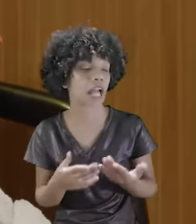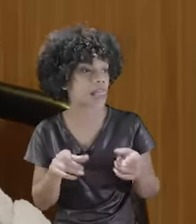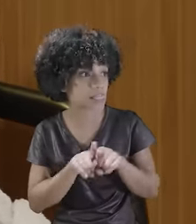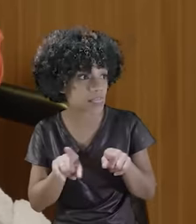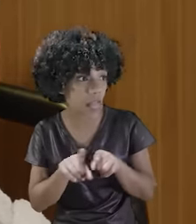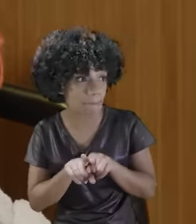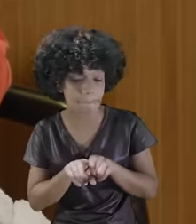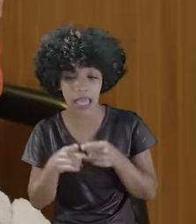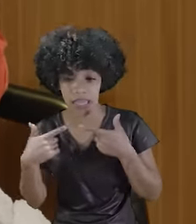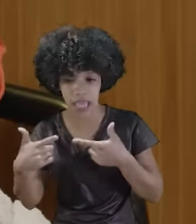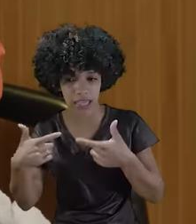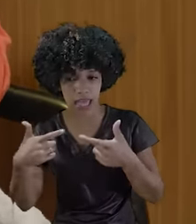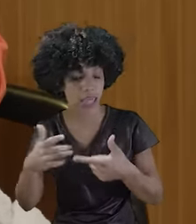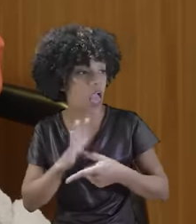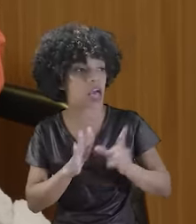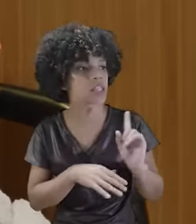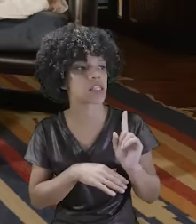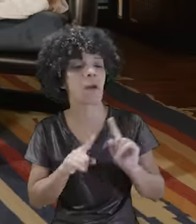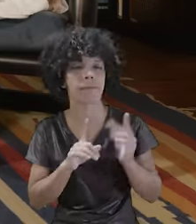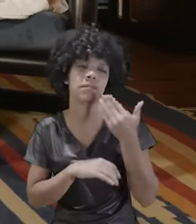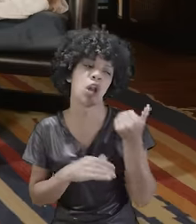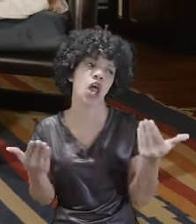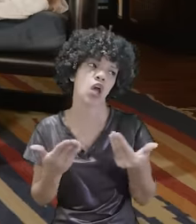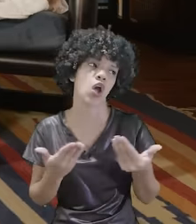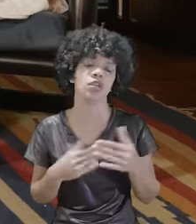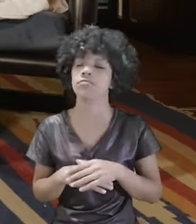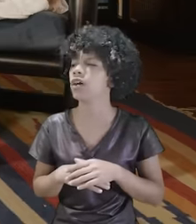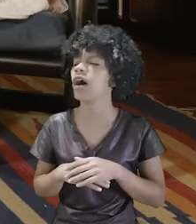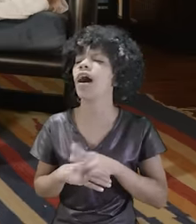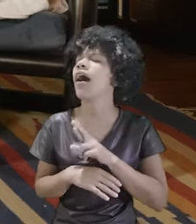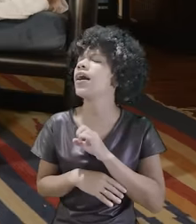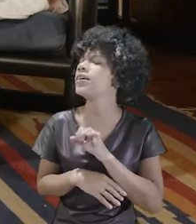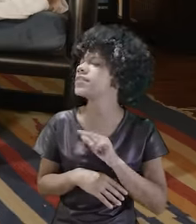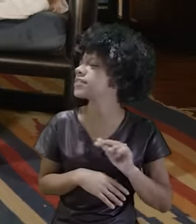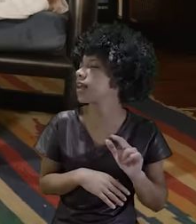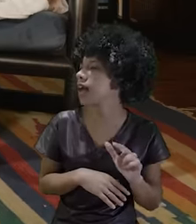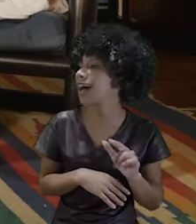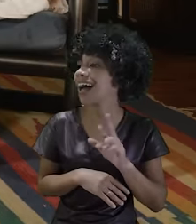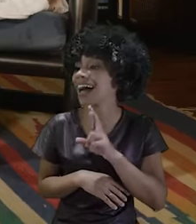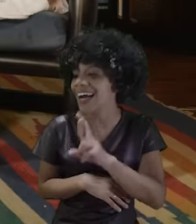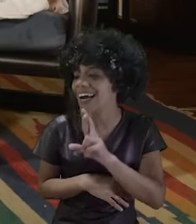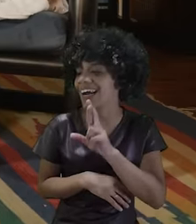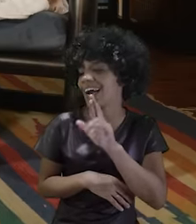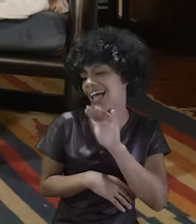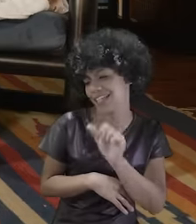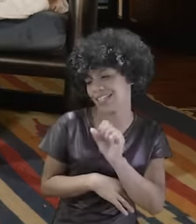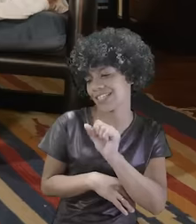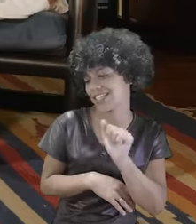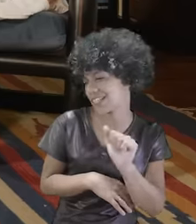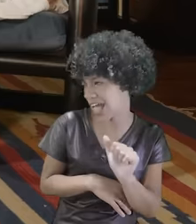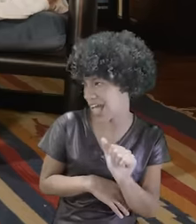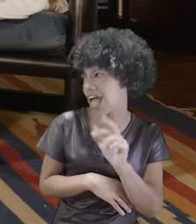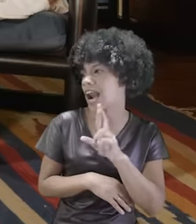guerra guerra igual antes não melhorou tá o razão Por que que você acha que sim arrasando